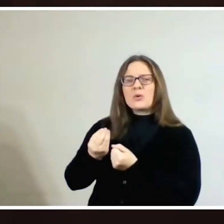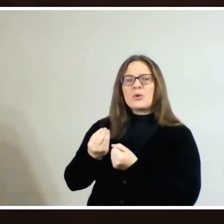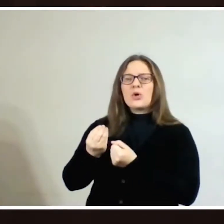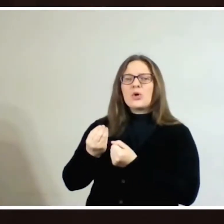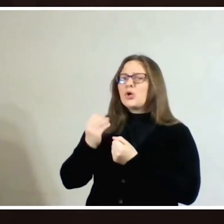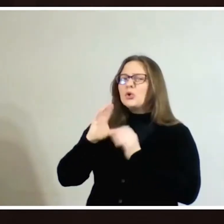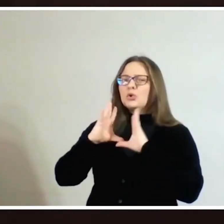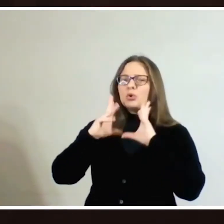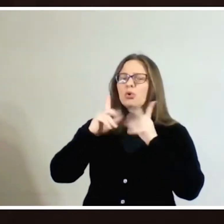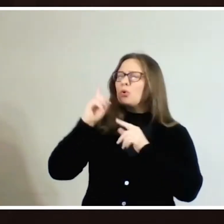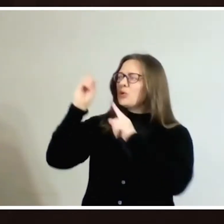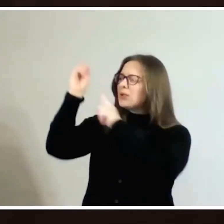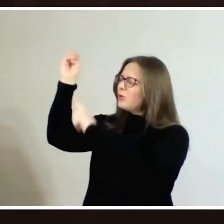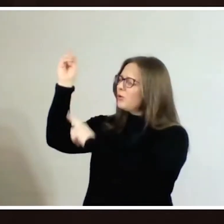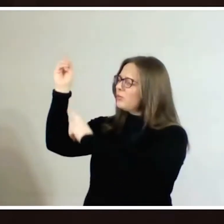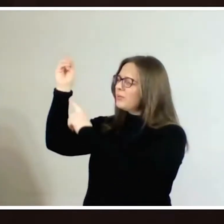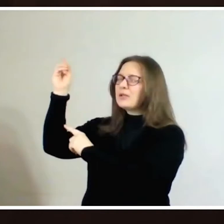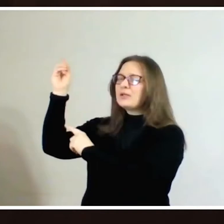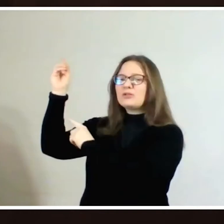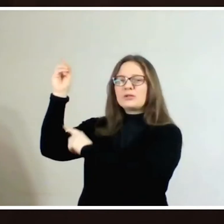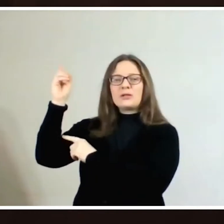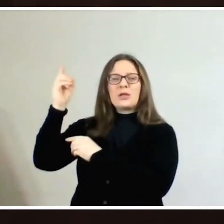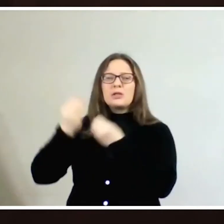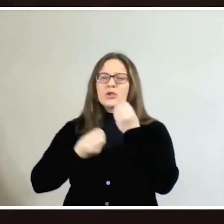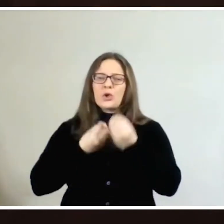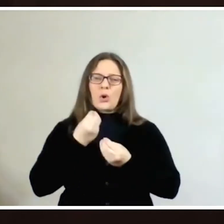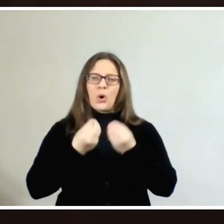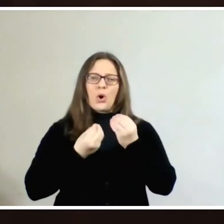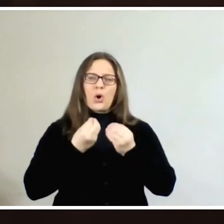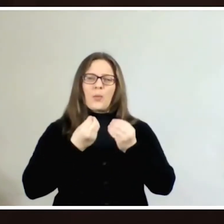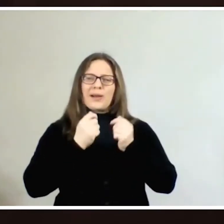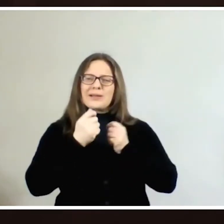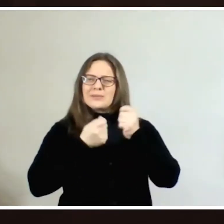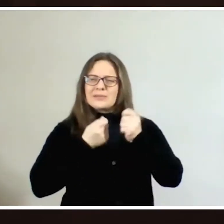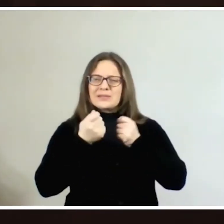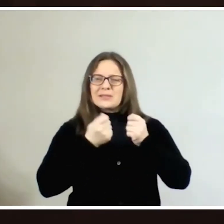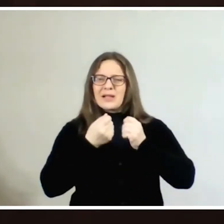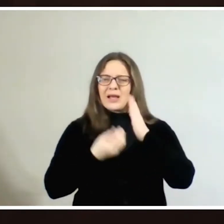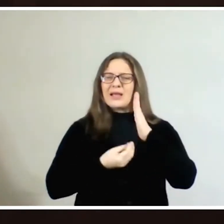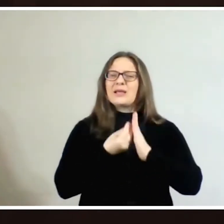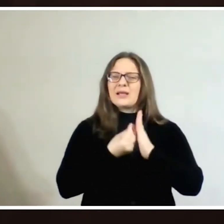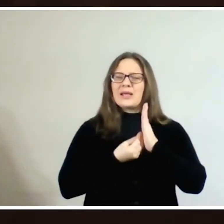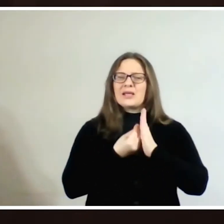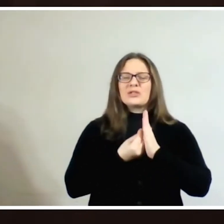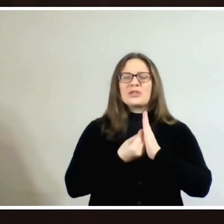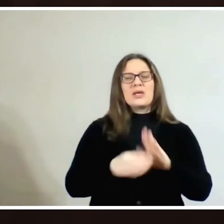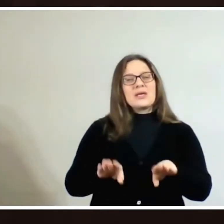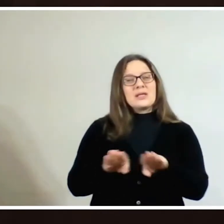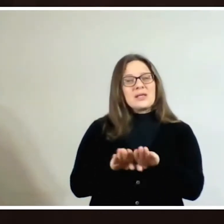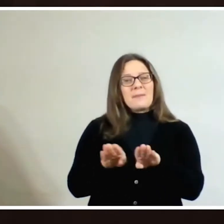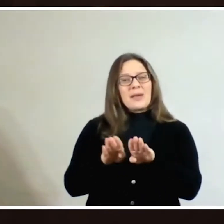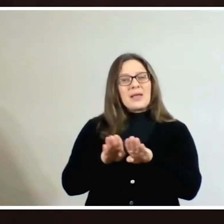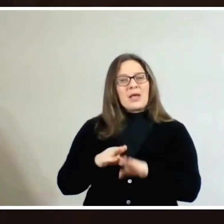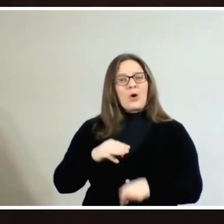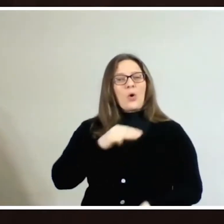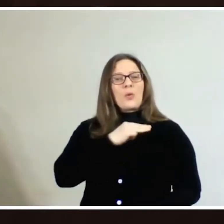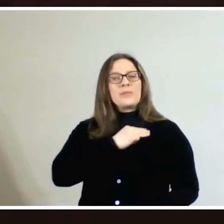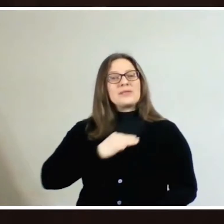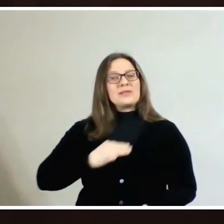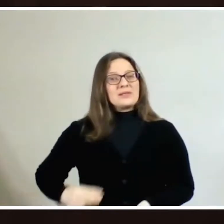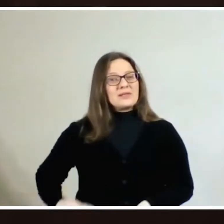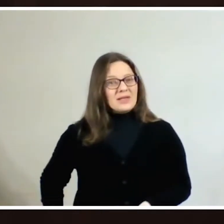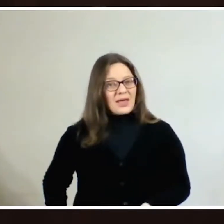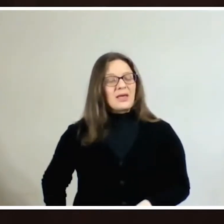igreja, né, como o mistério foi revelado para Paulo. E todos os ensinamentos que